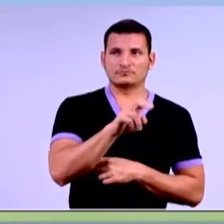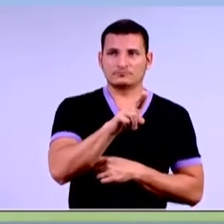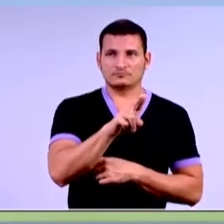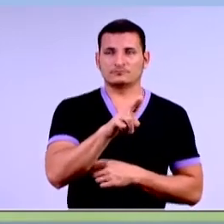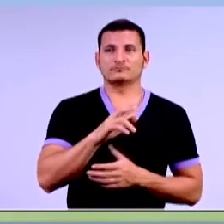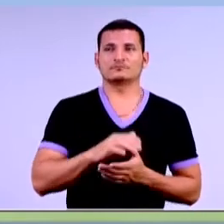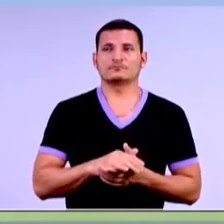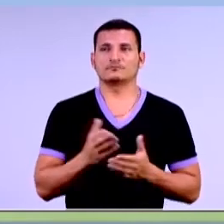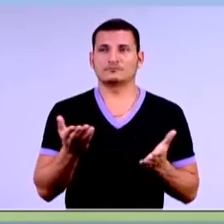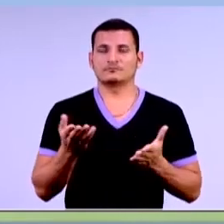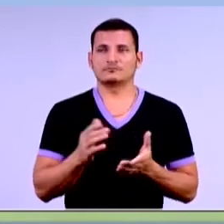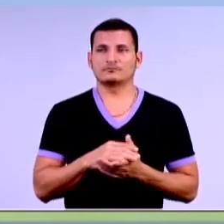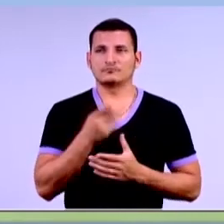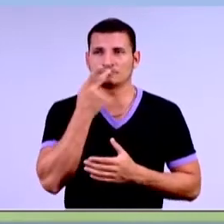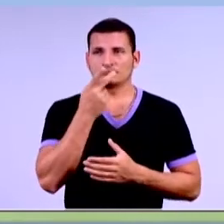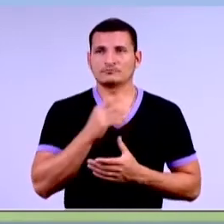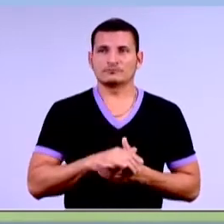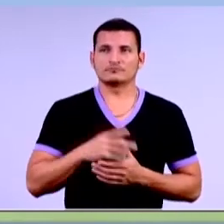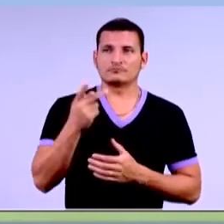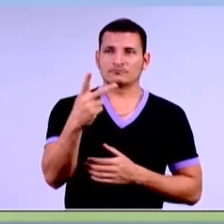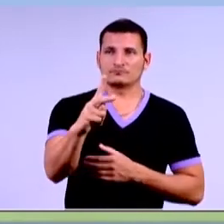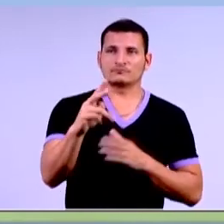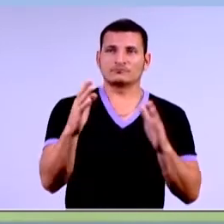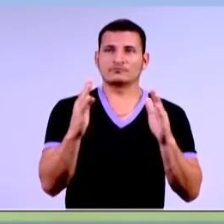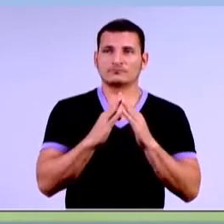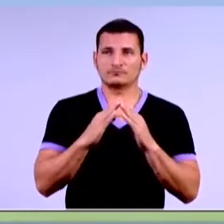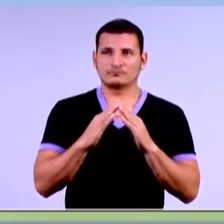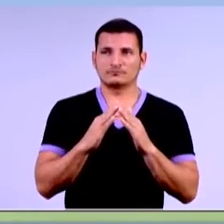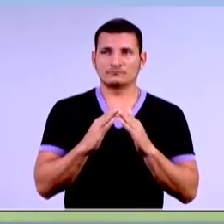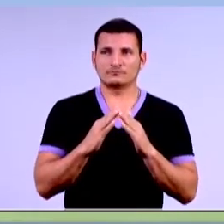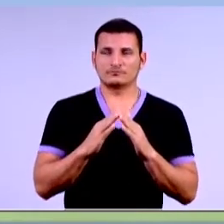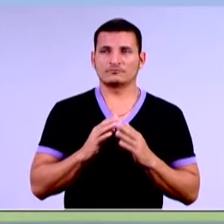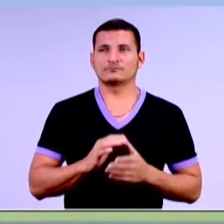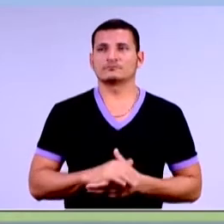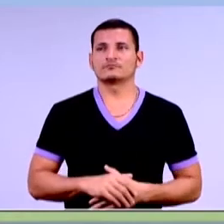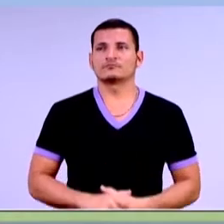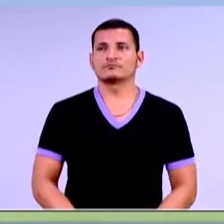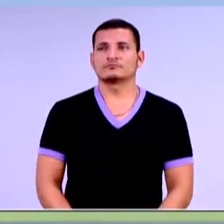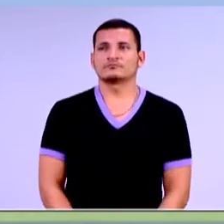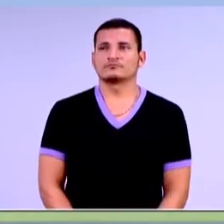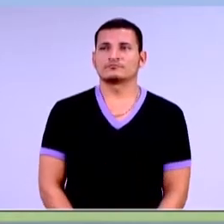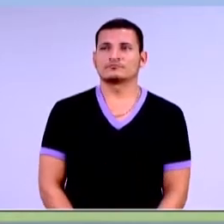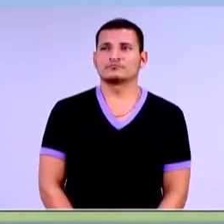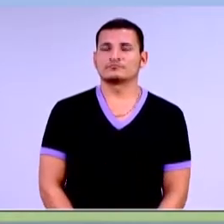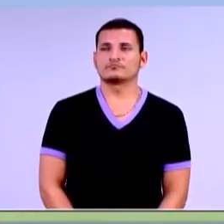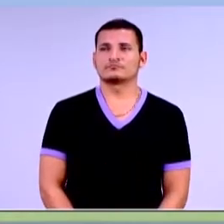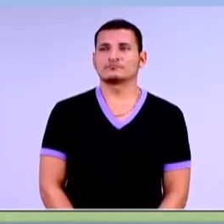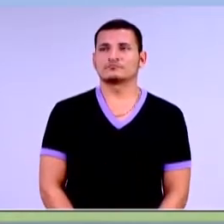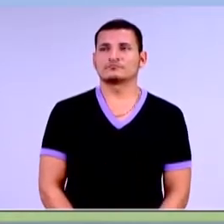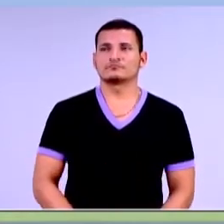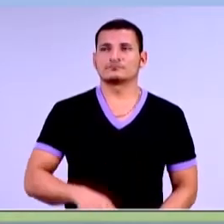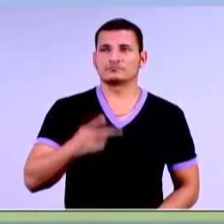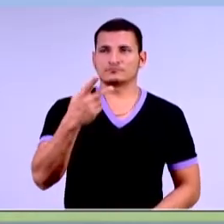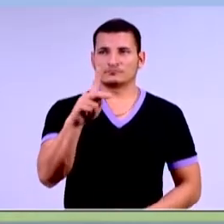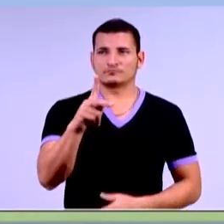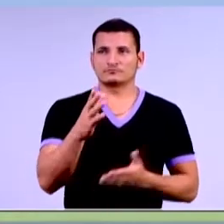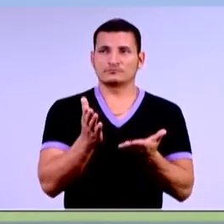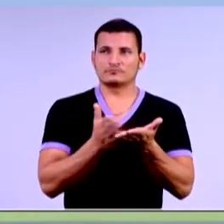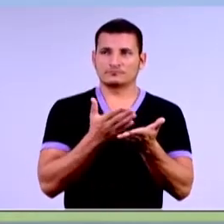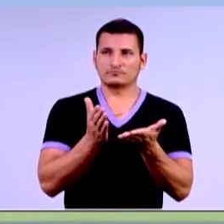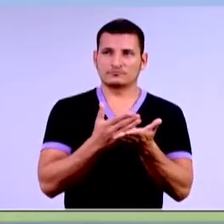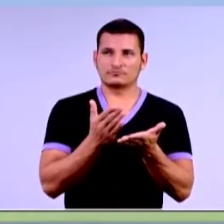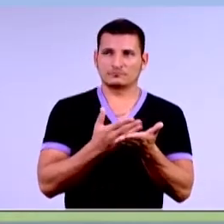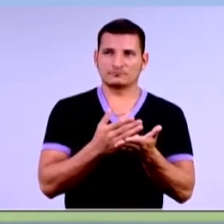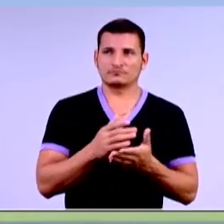dizer suas casas então eo house seus livros e